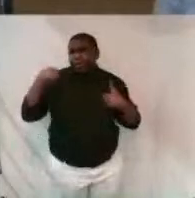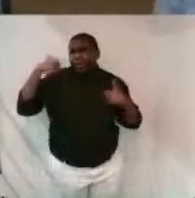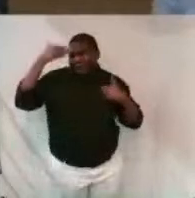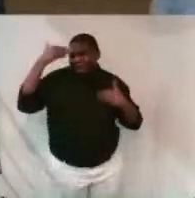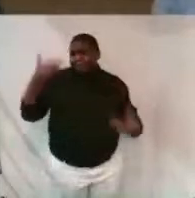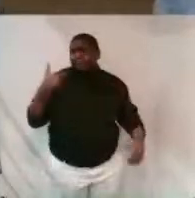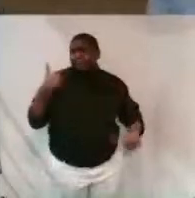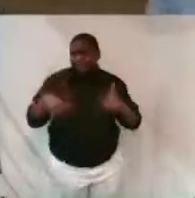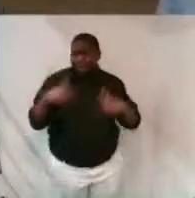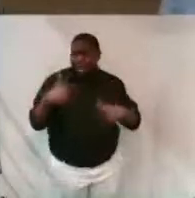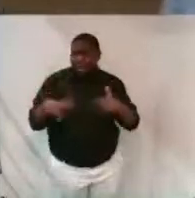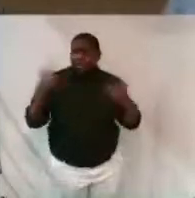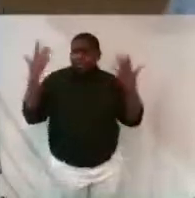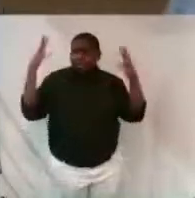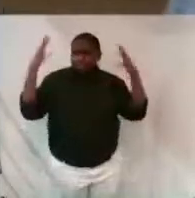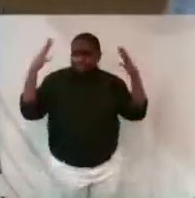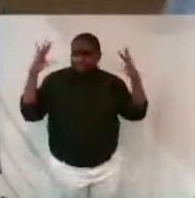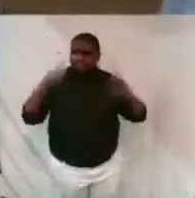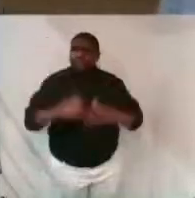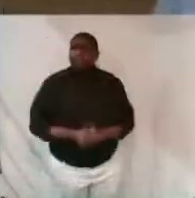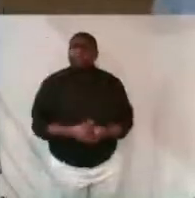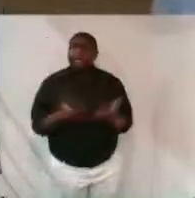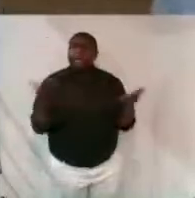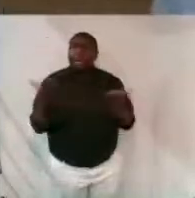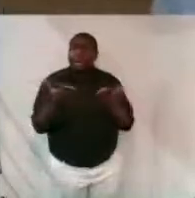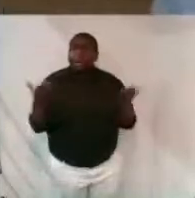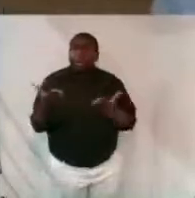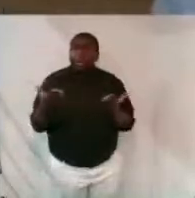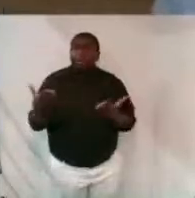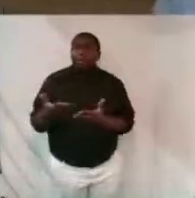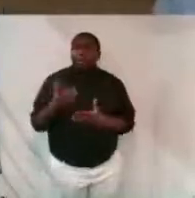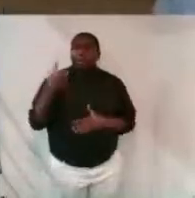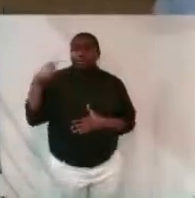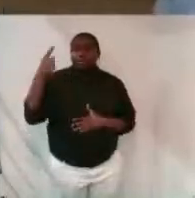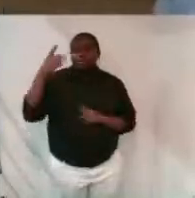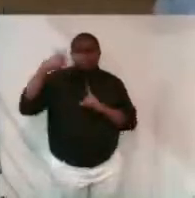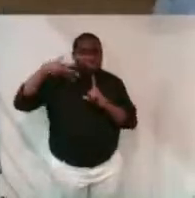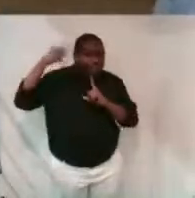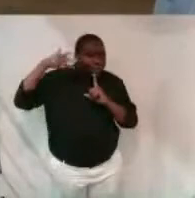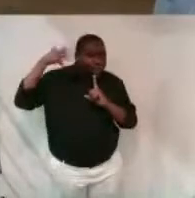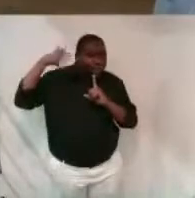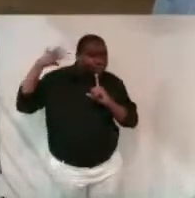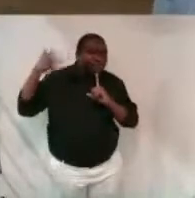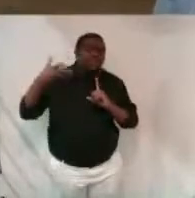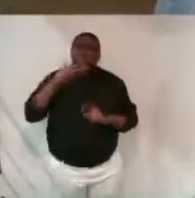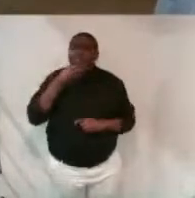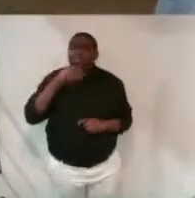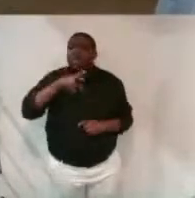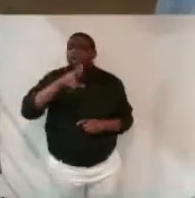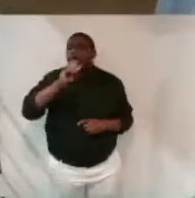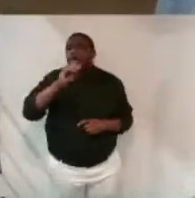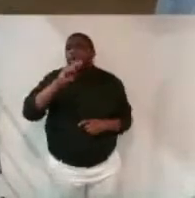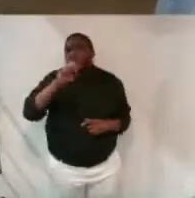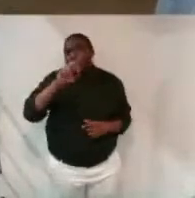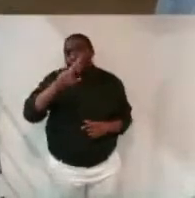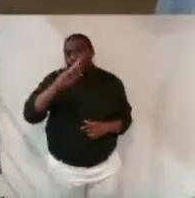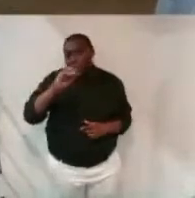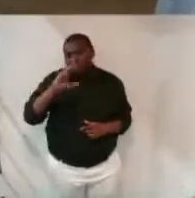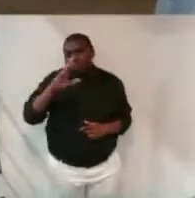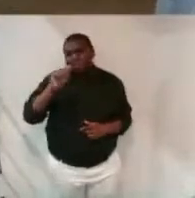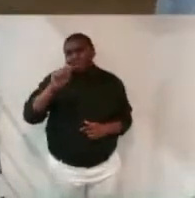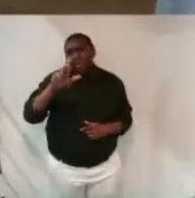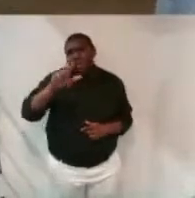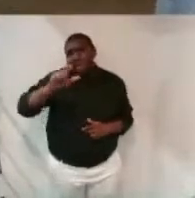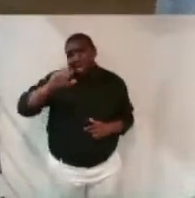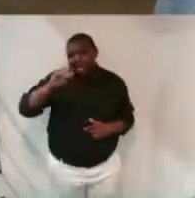pelo trabalho, doutor Juliano, e parabenizo. E vou passar agora para o nosso próximo palestrante, que é o doutor Roberto Carlos Batista, promotor de